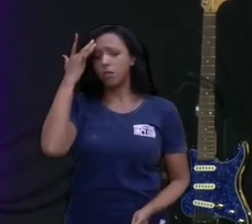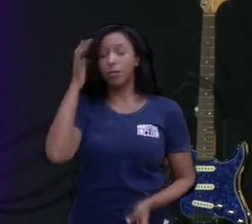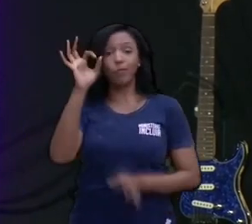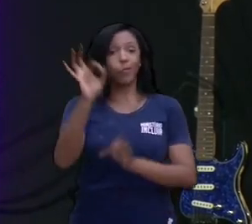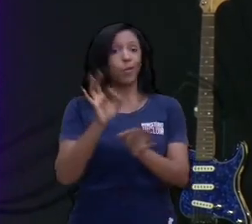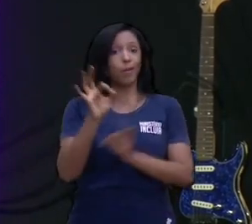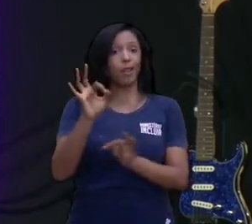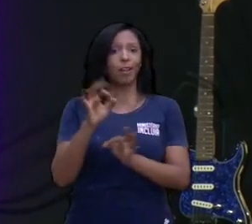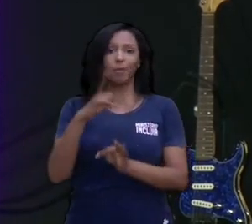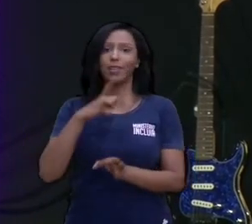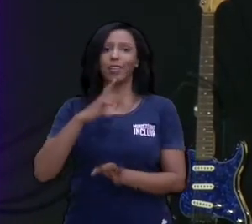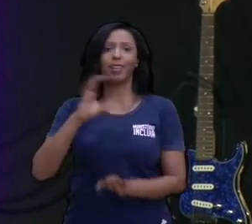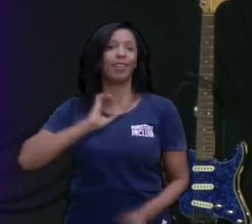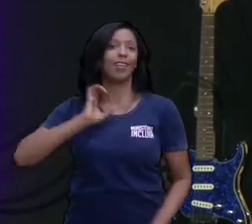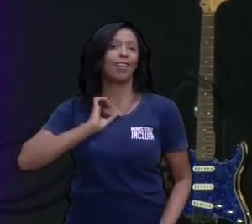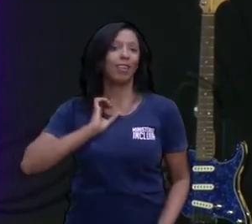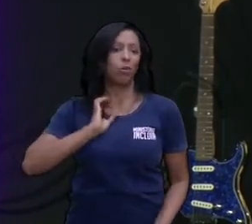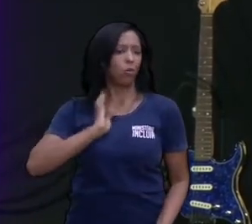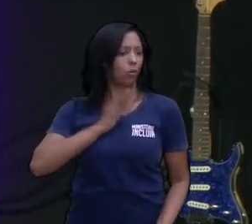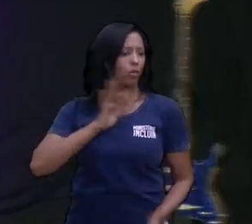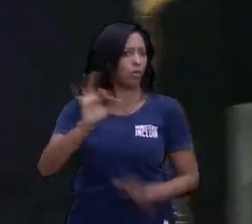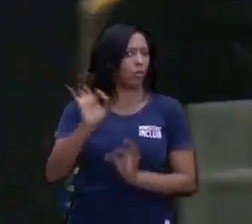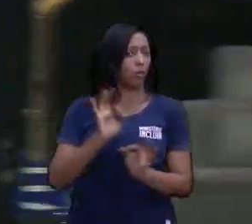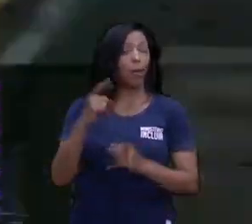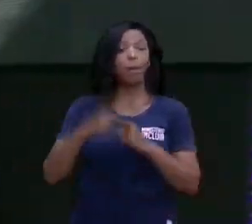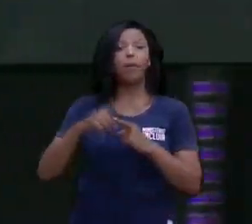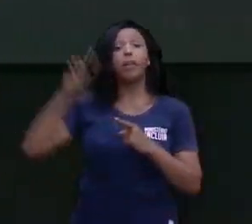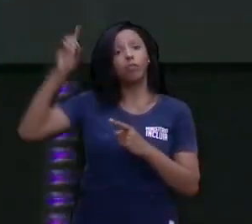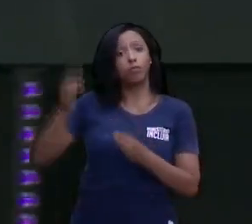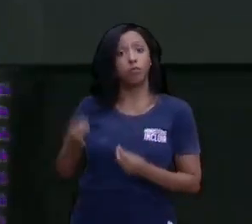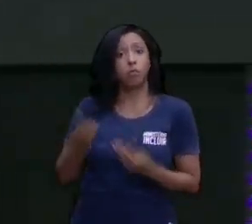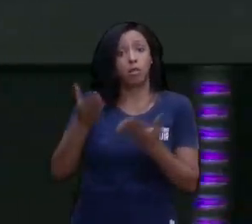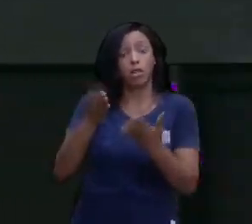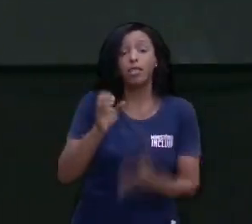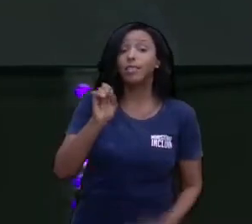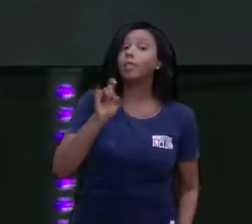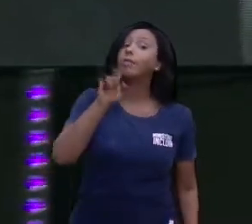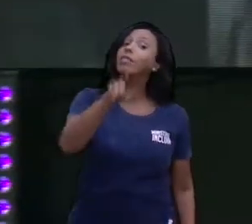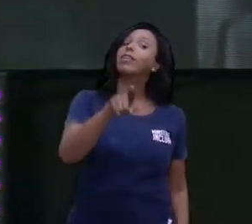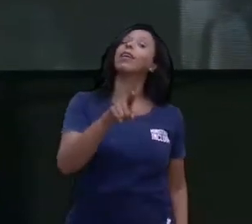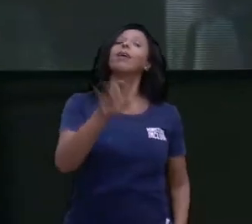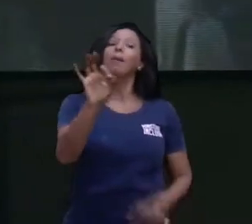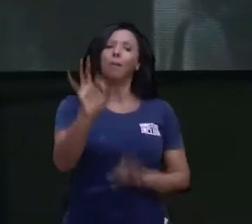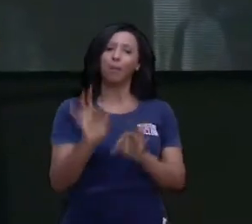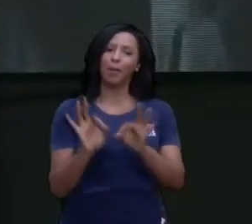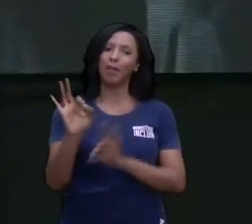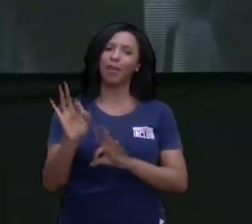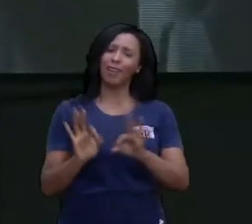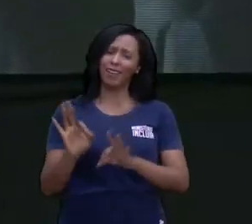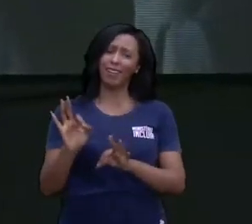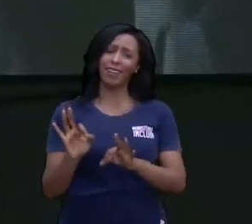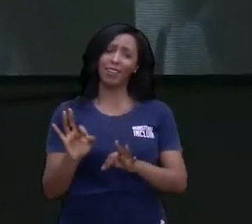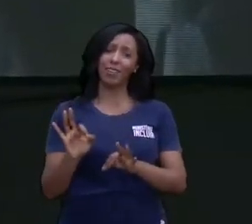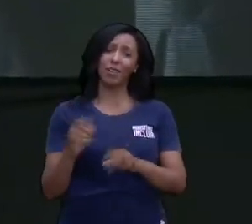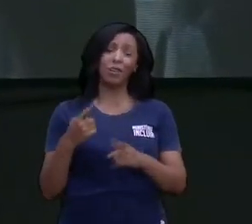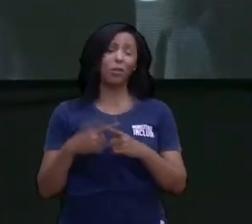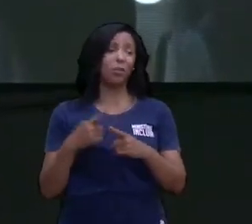tem coração preparado para isso que Deus só vai poder colocar esse na sua mão se você tiver preparado para isso senão você se